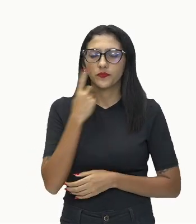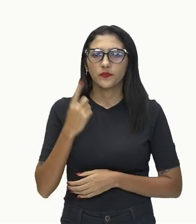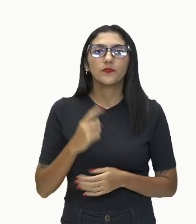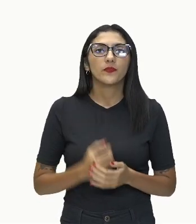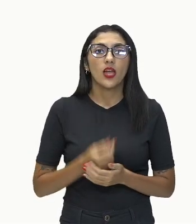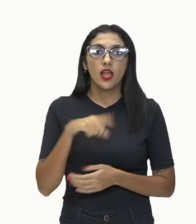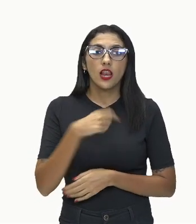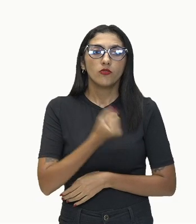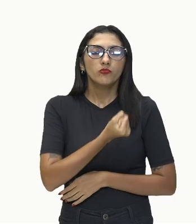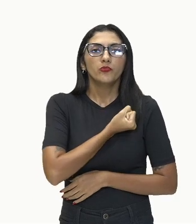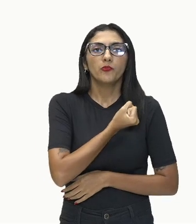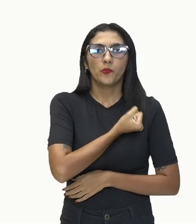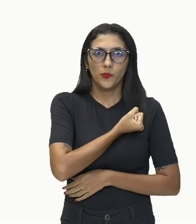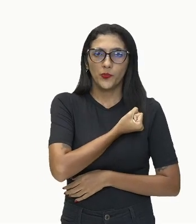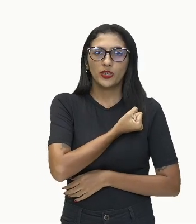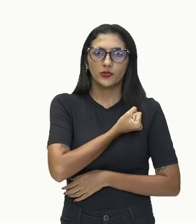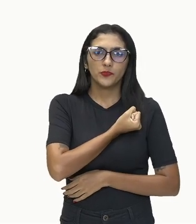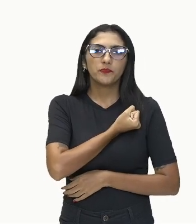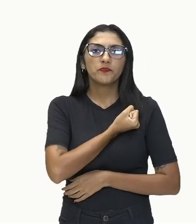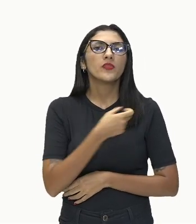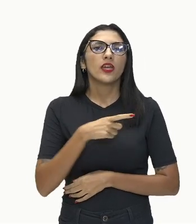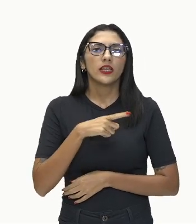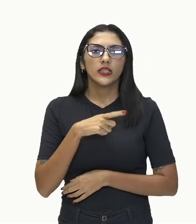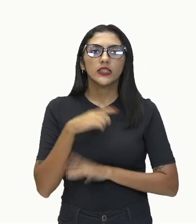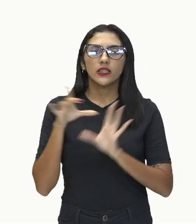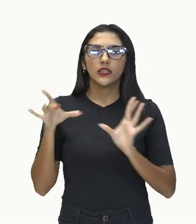é um número associado